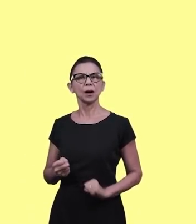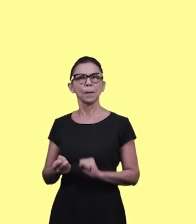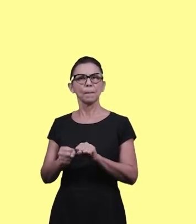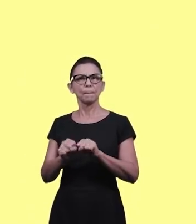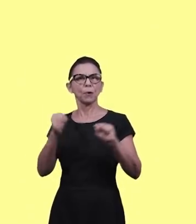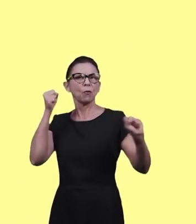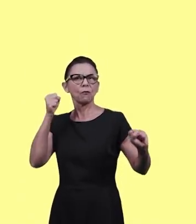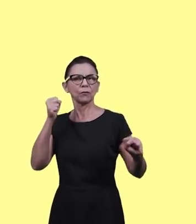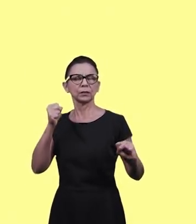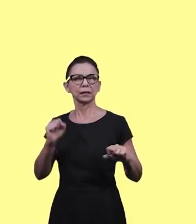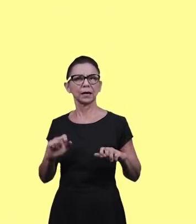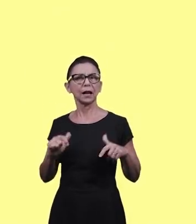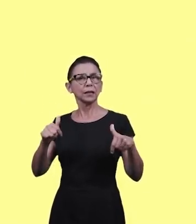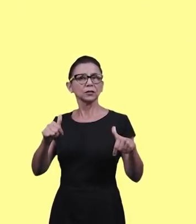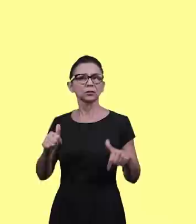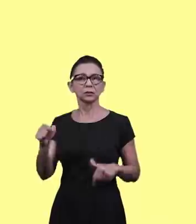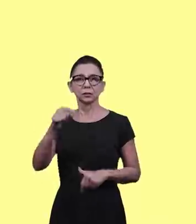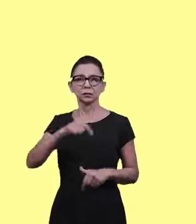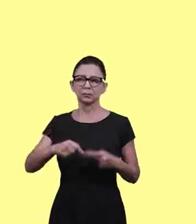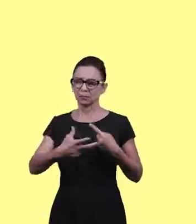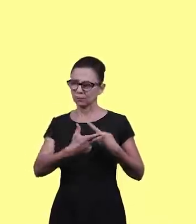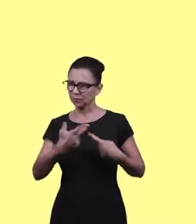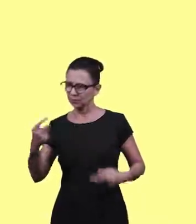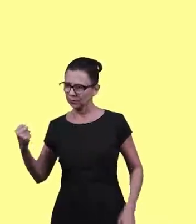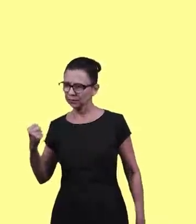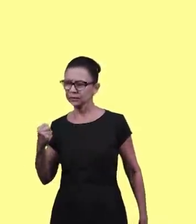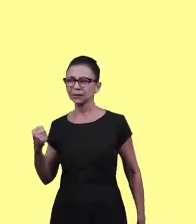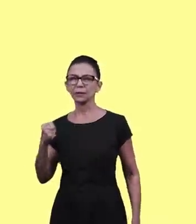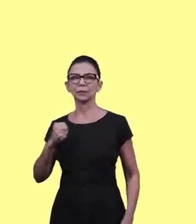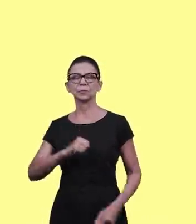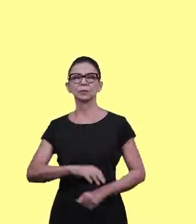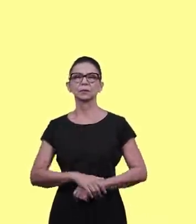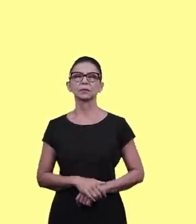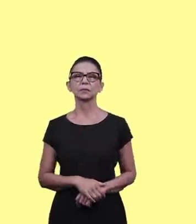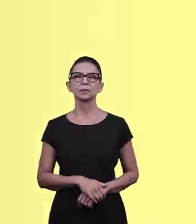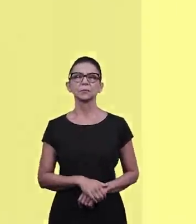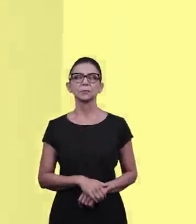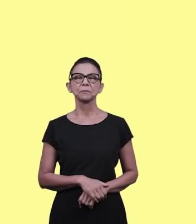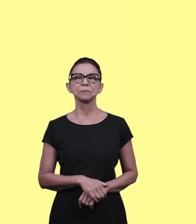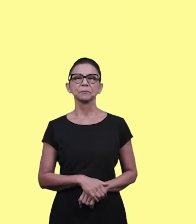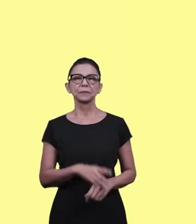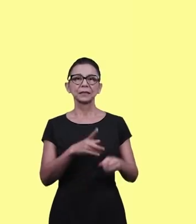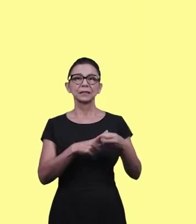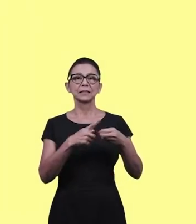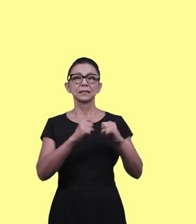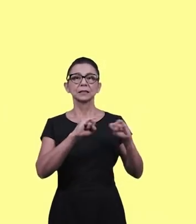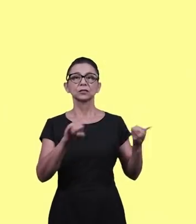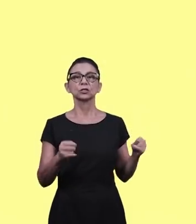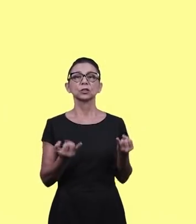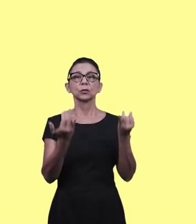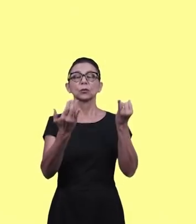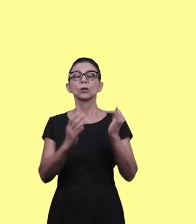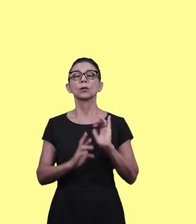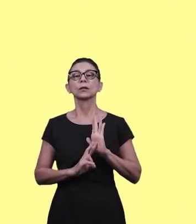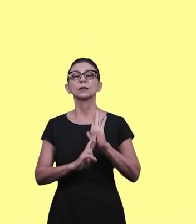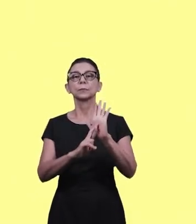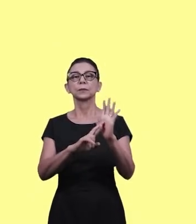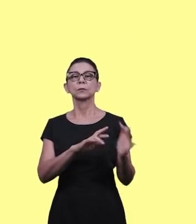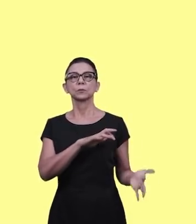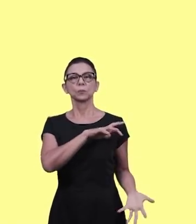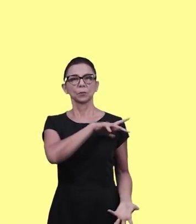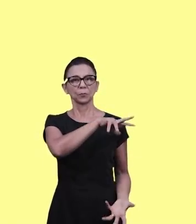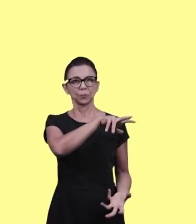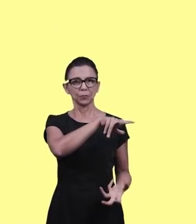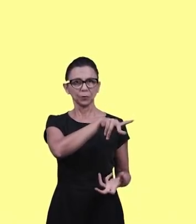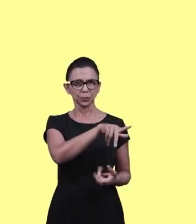e por isso nós somos vencedores. E Jericó? Jericó representa o mundo. É este mundo que